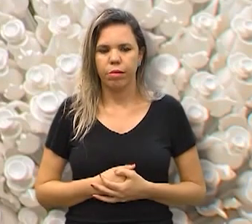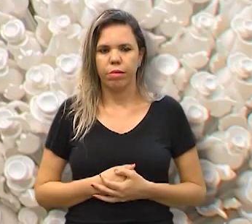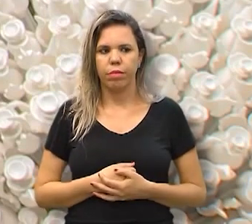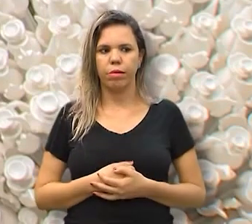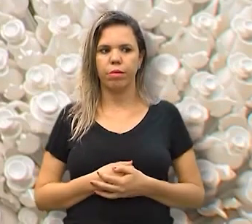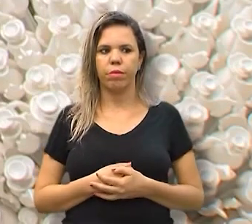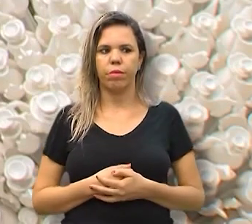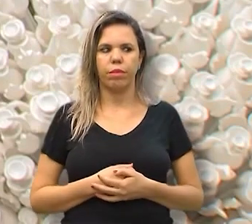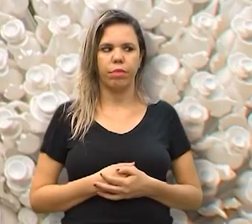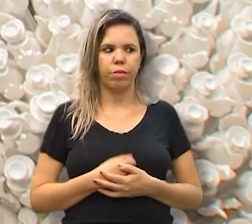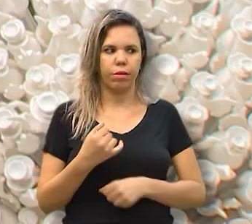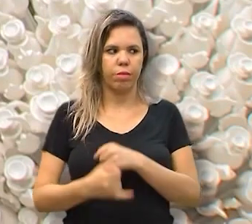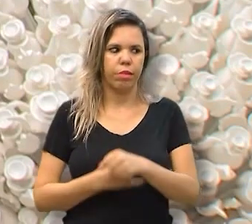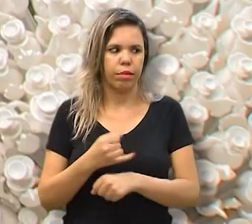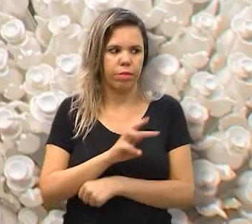Então tem nosso site